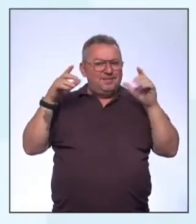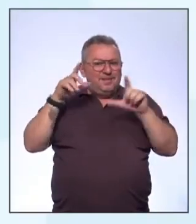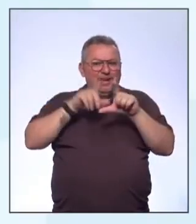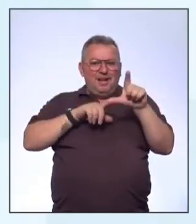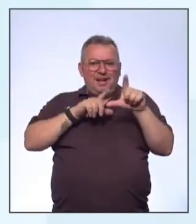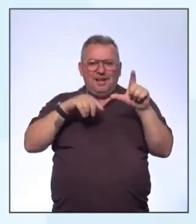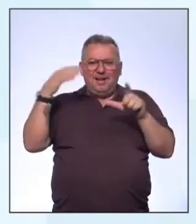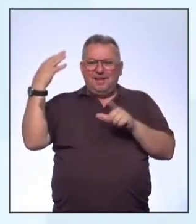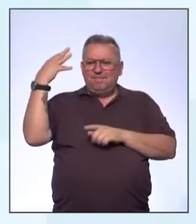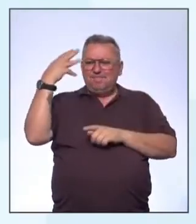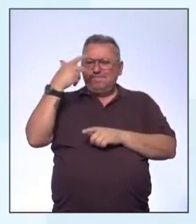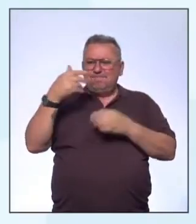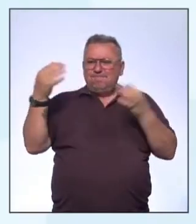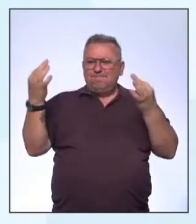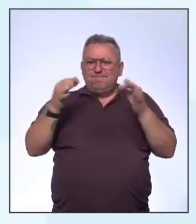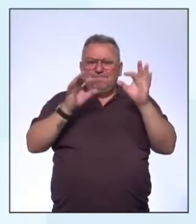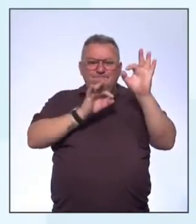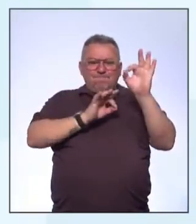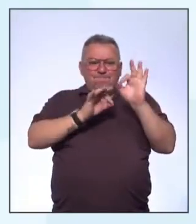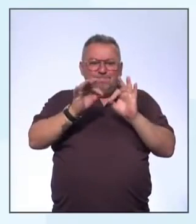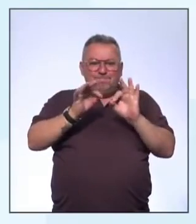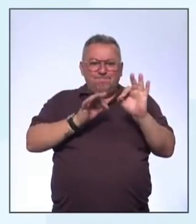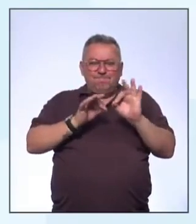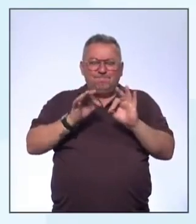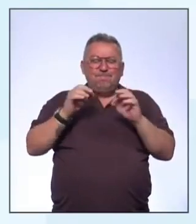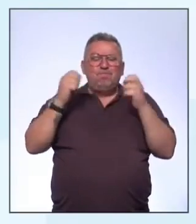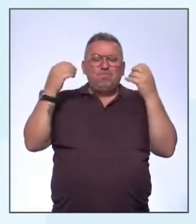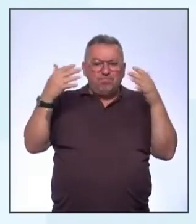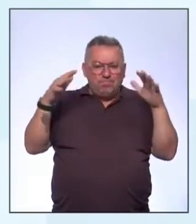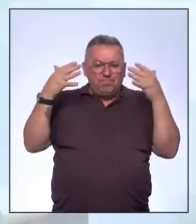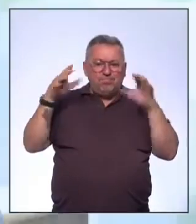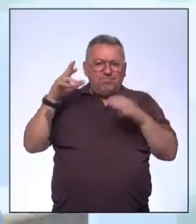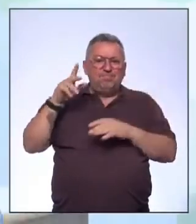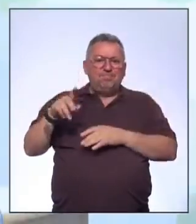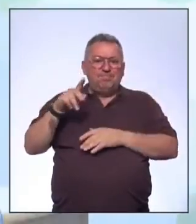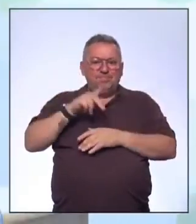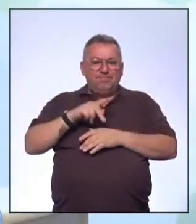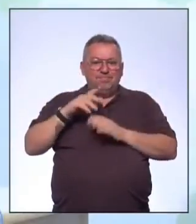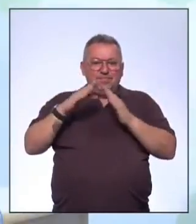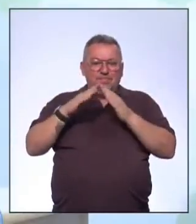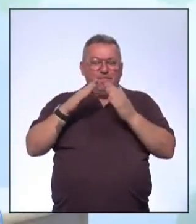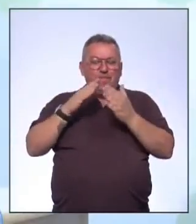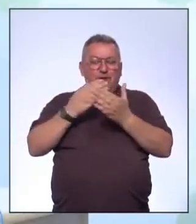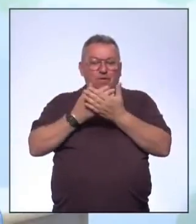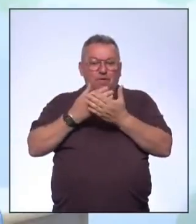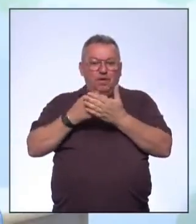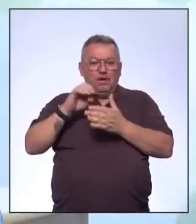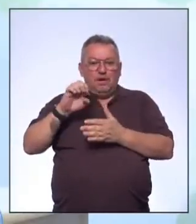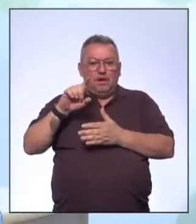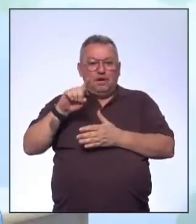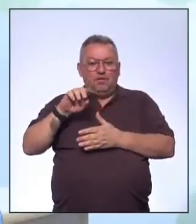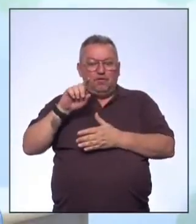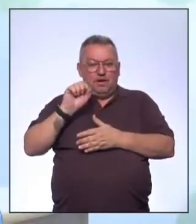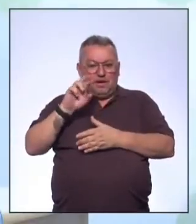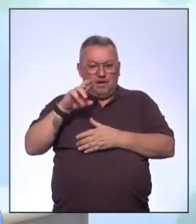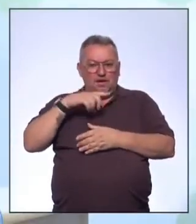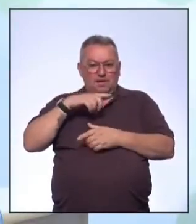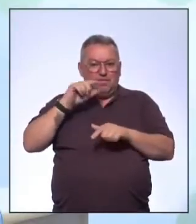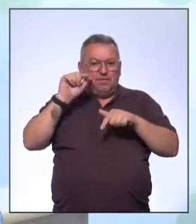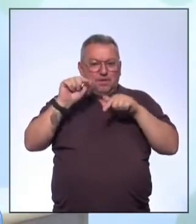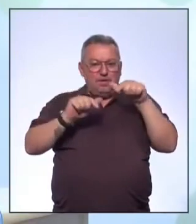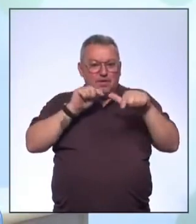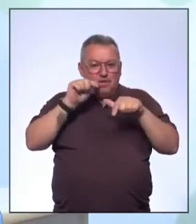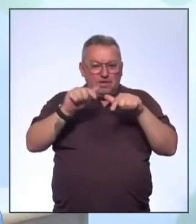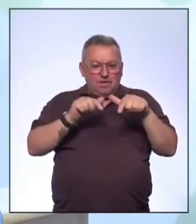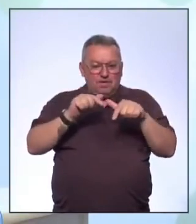excelente, muito bonito, organizado. Parabéns aos professores da escola que estão trabalhando